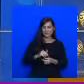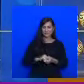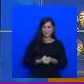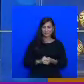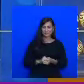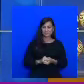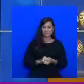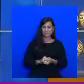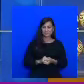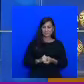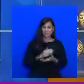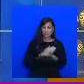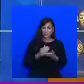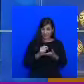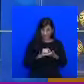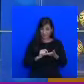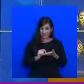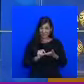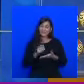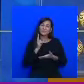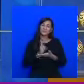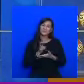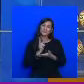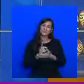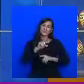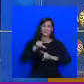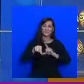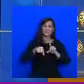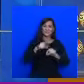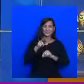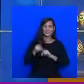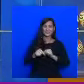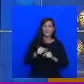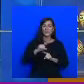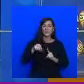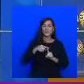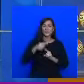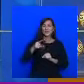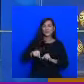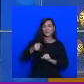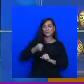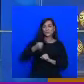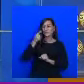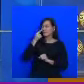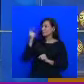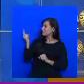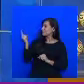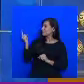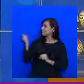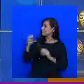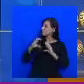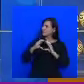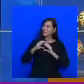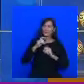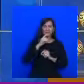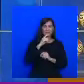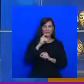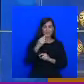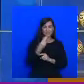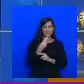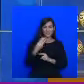17. Começou marcando. Vamos seguir sorteando. Mais um número chegando. Bola verde, número